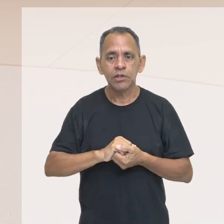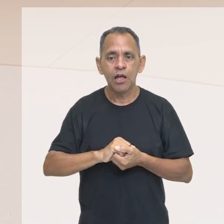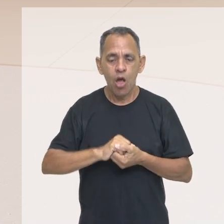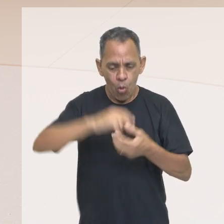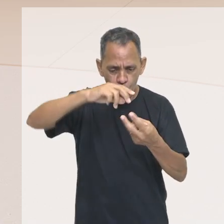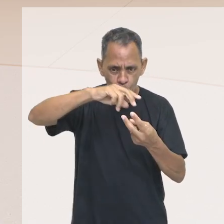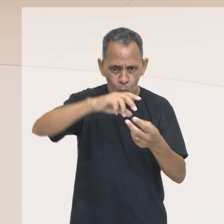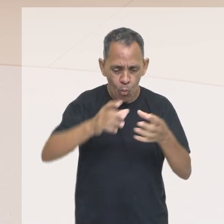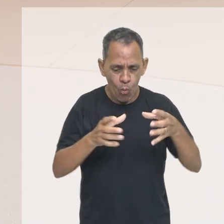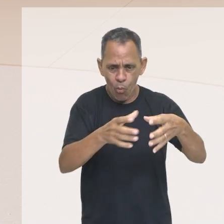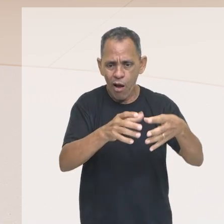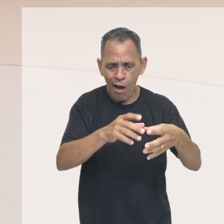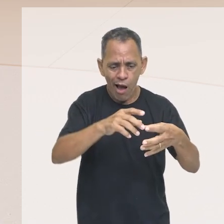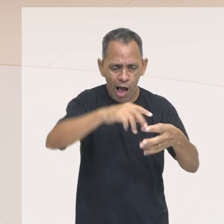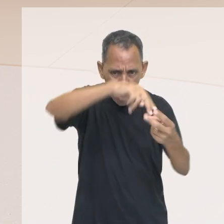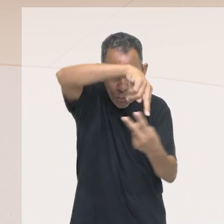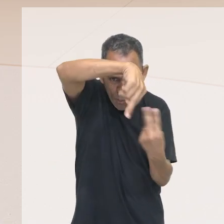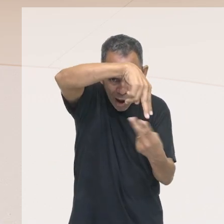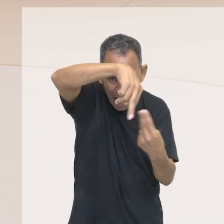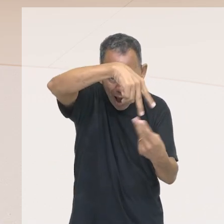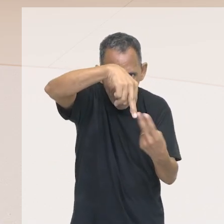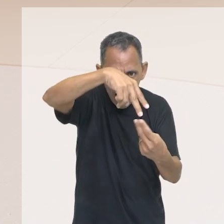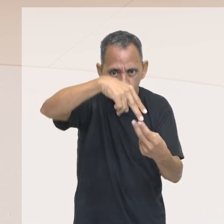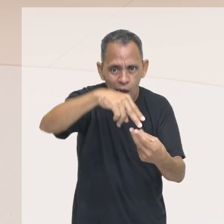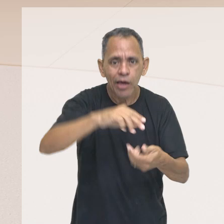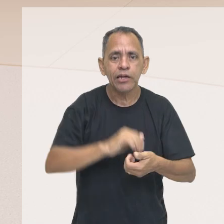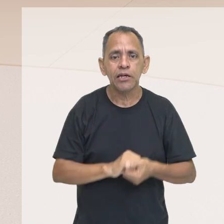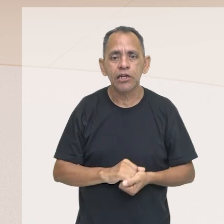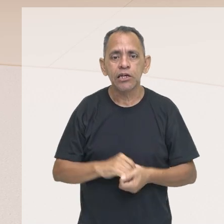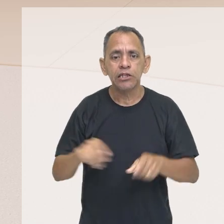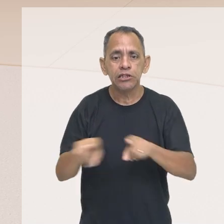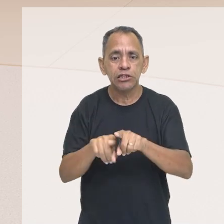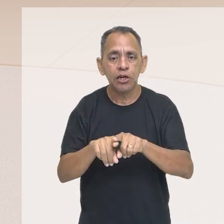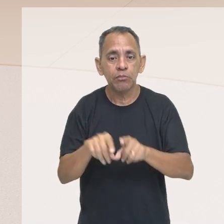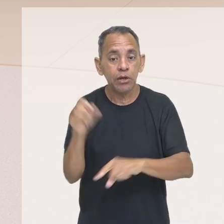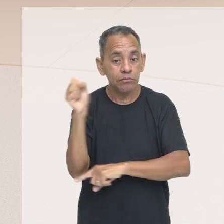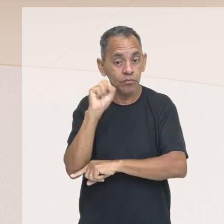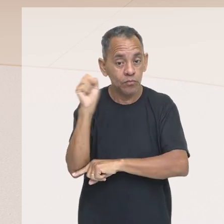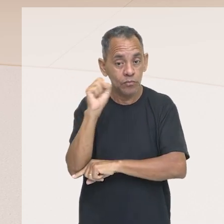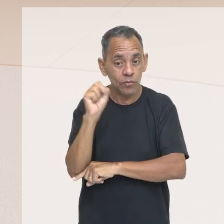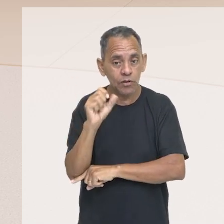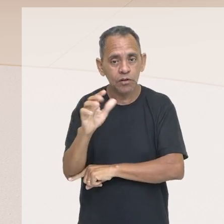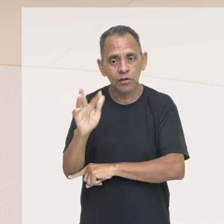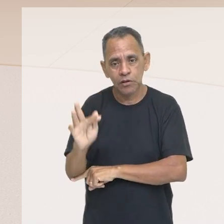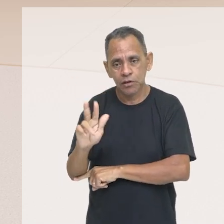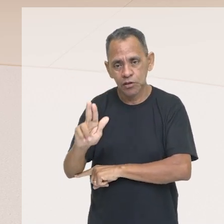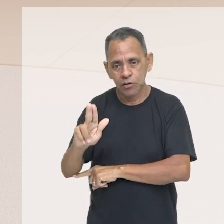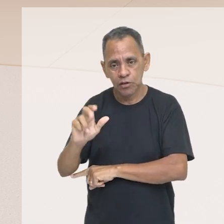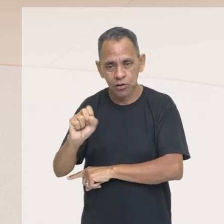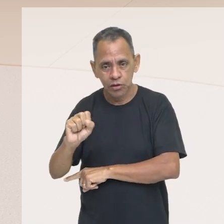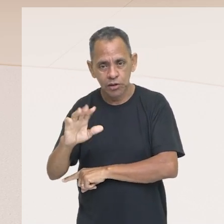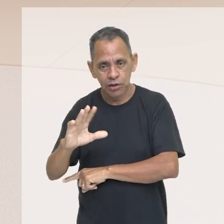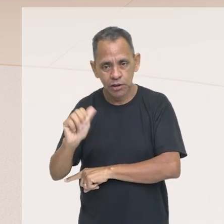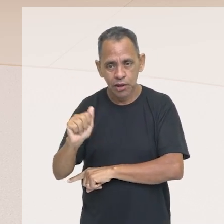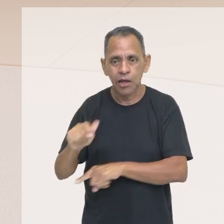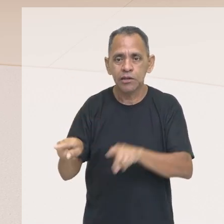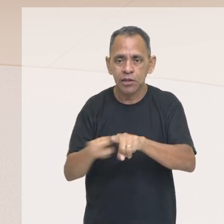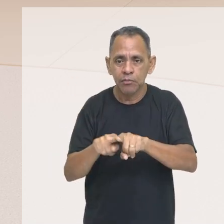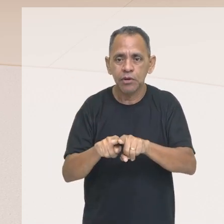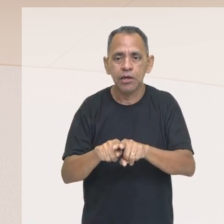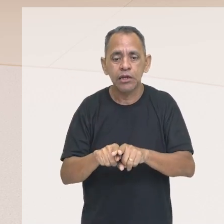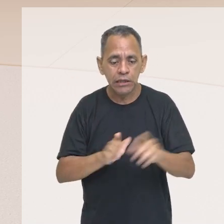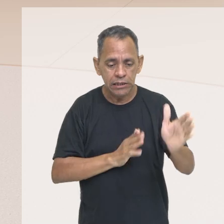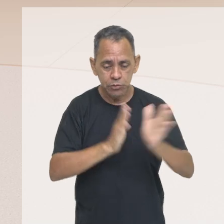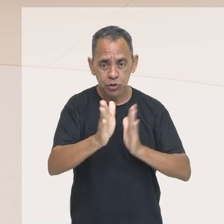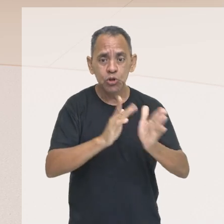né, com o fatídico Fusca, né? É dentro desse período que vai ter a popularização,